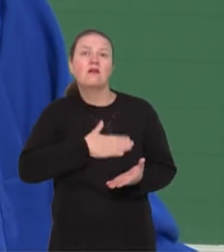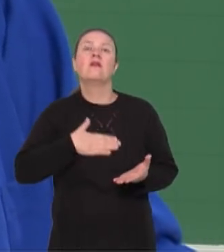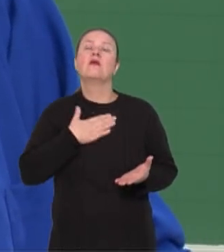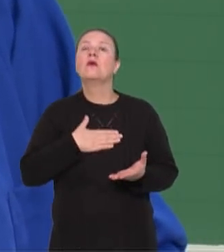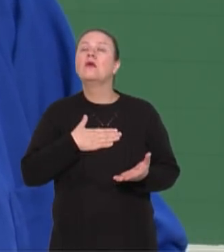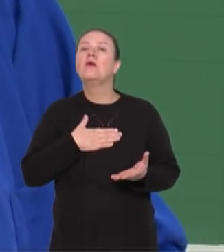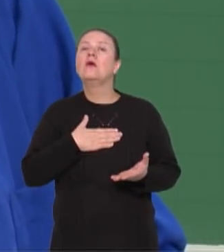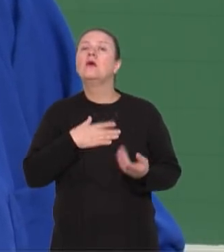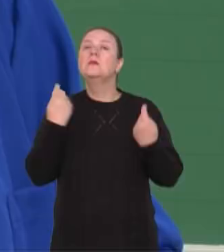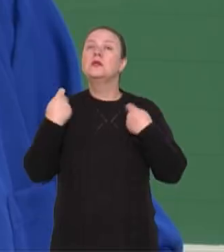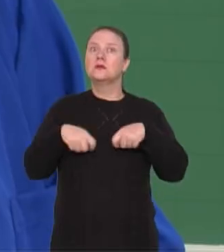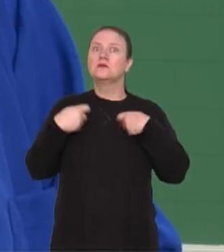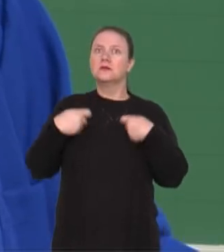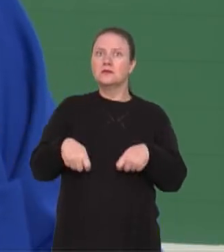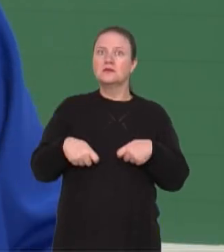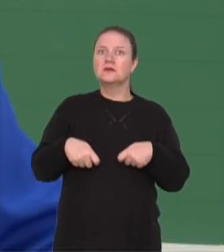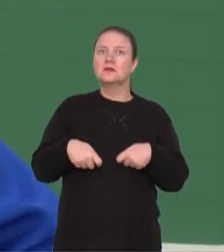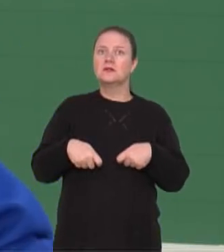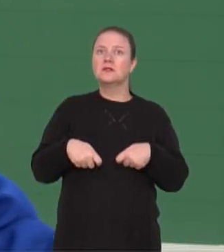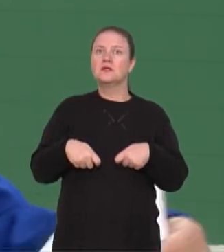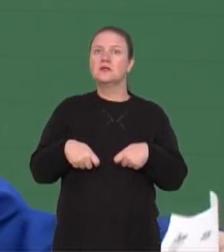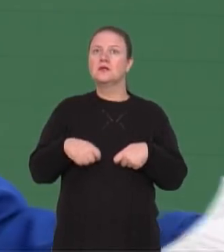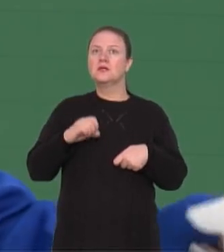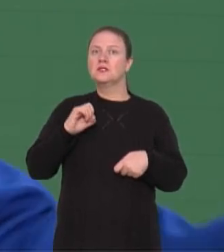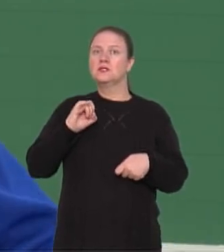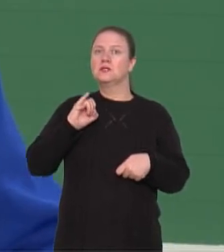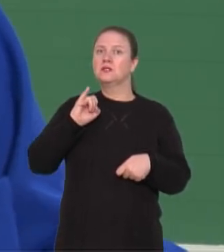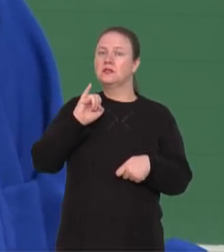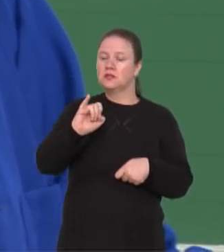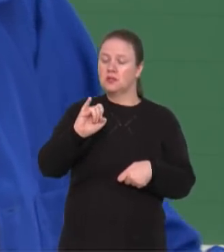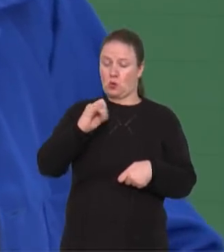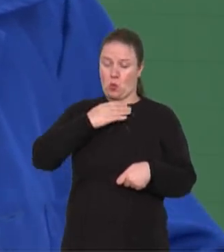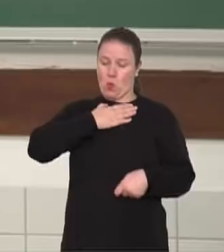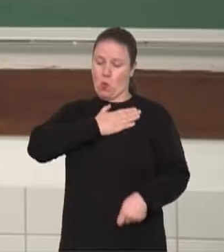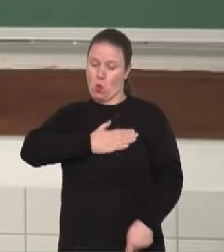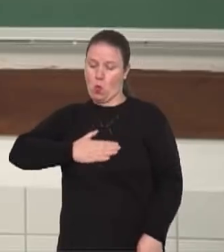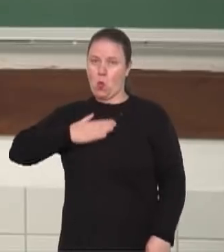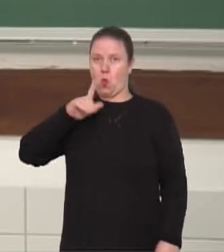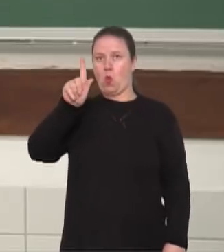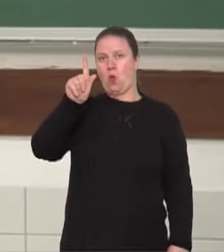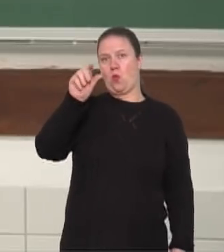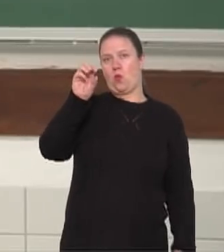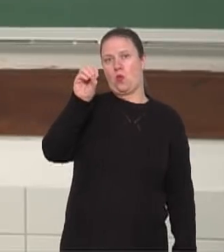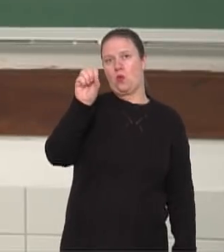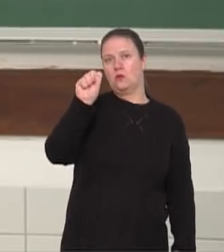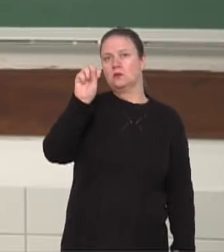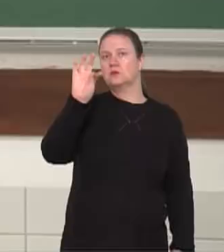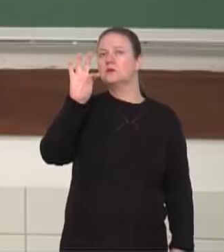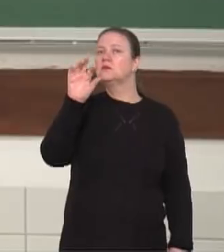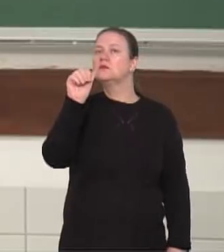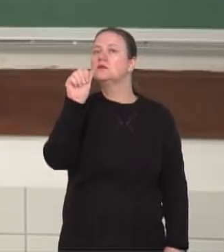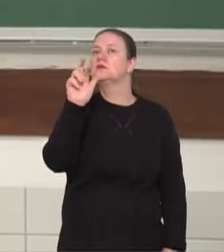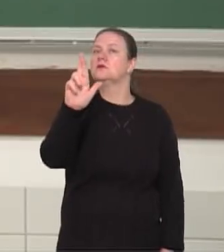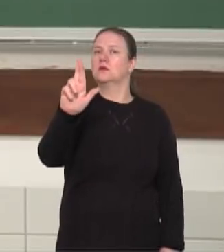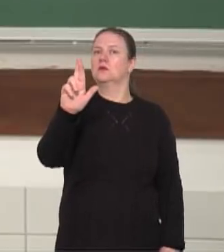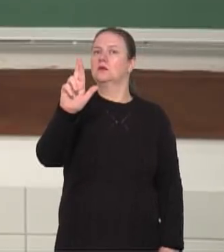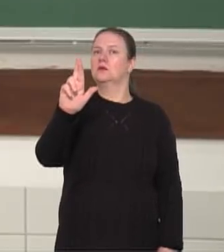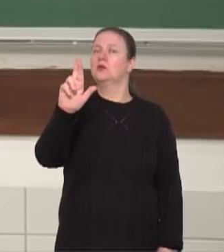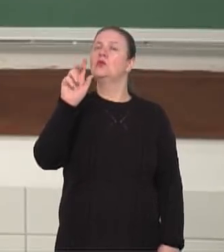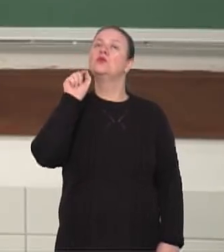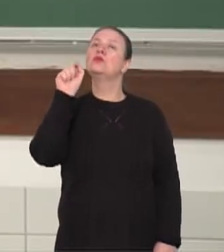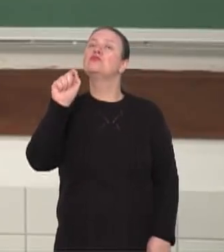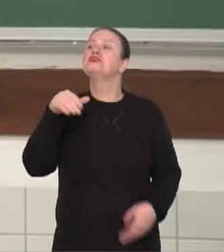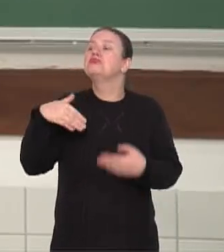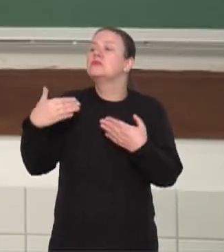uma preposição. Então, se gostar exige uma preposição, senão a frase vai estar errada, eu tenho que gostar é um